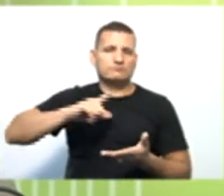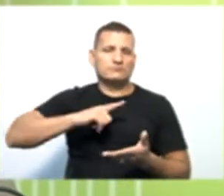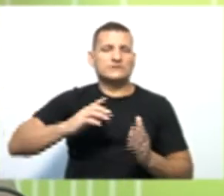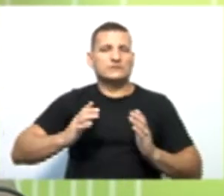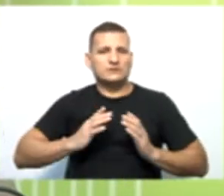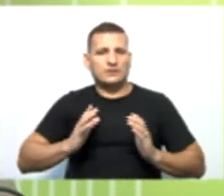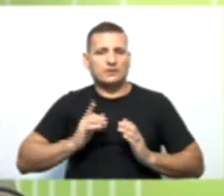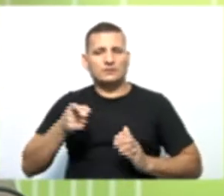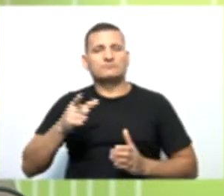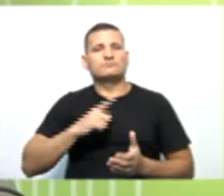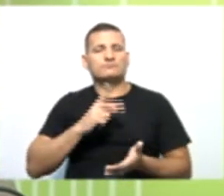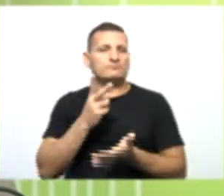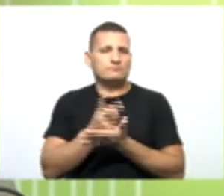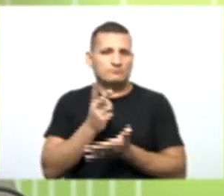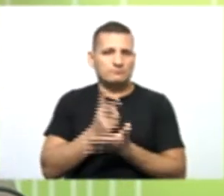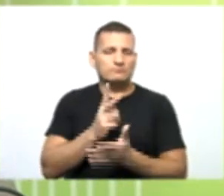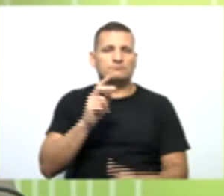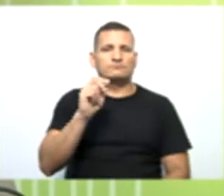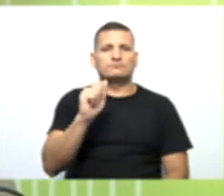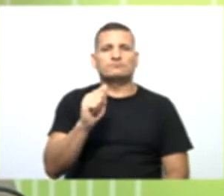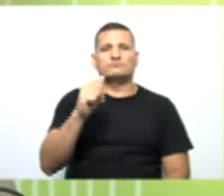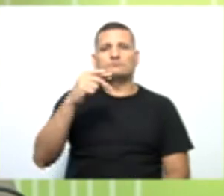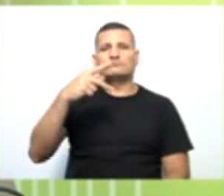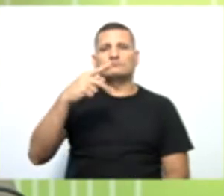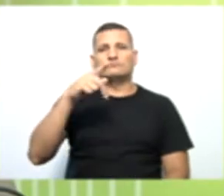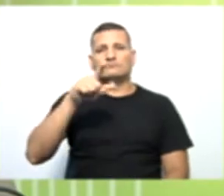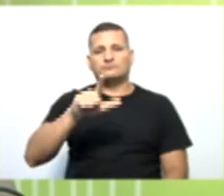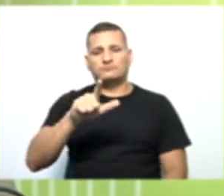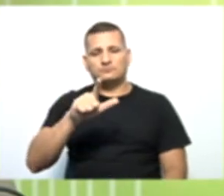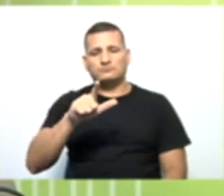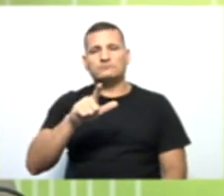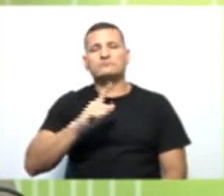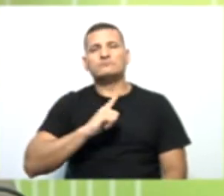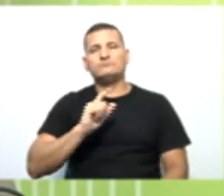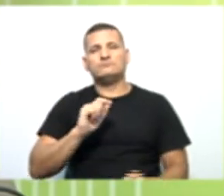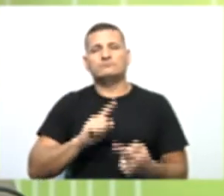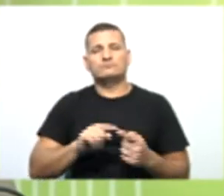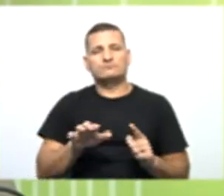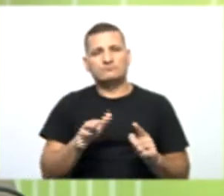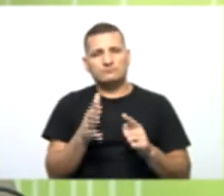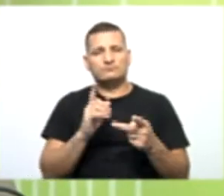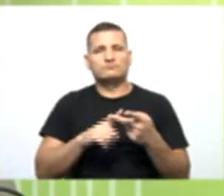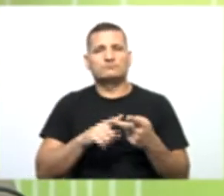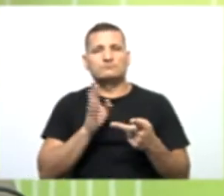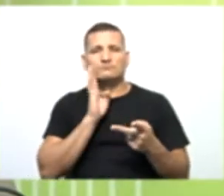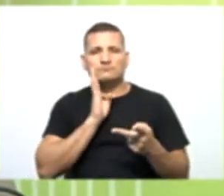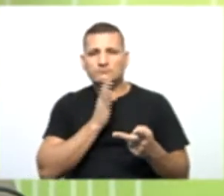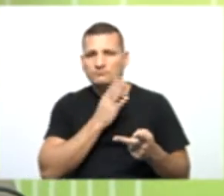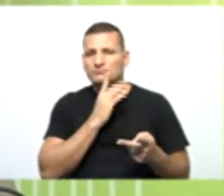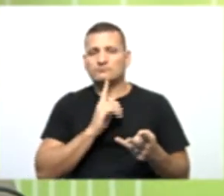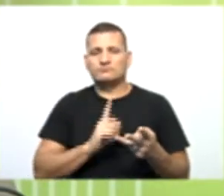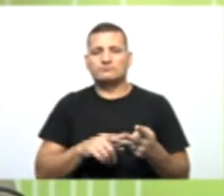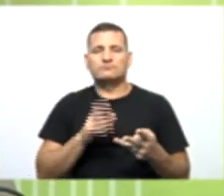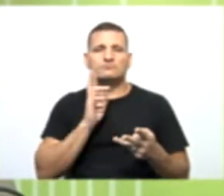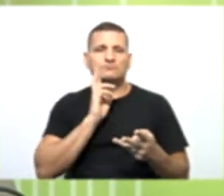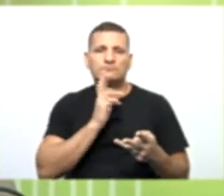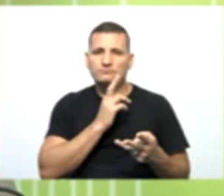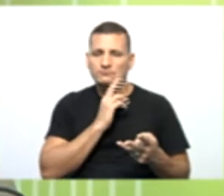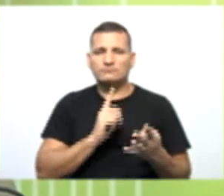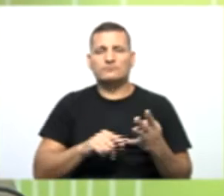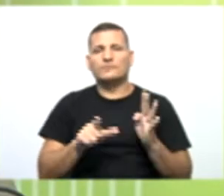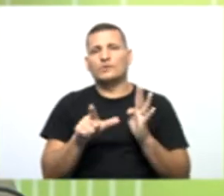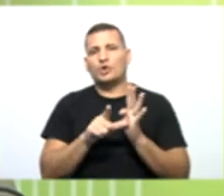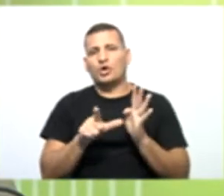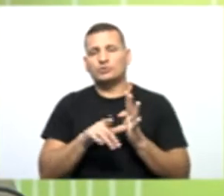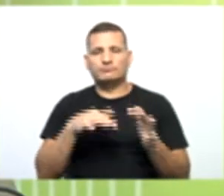um mesmo arranjo produtivo local. Aí tem artesãos, tem bares, restaurantes, agência de turismo, todas